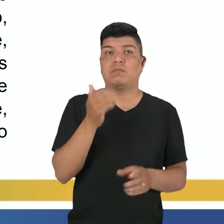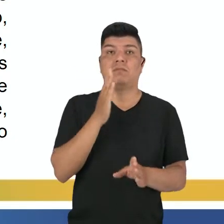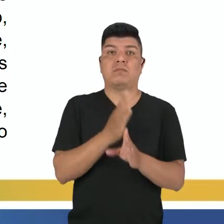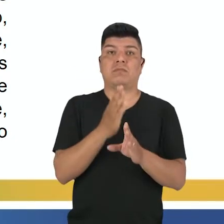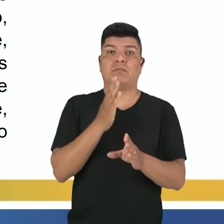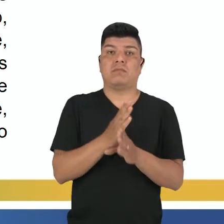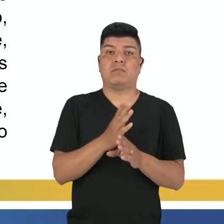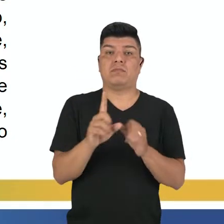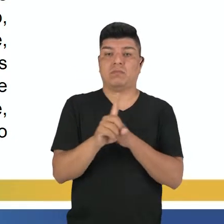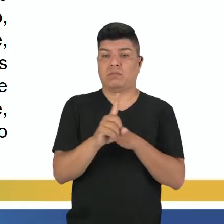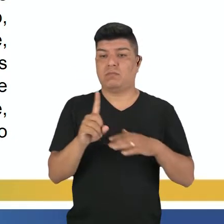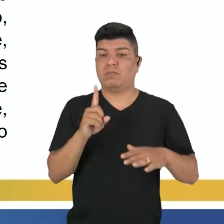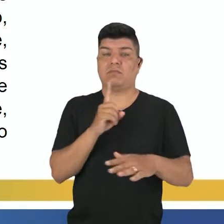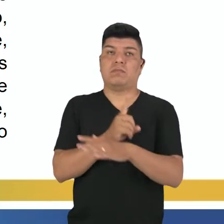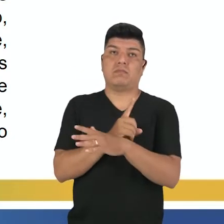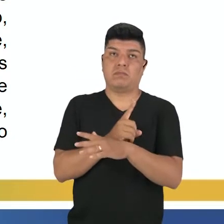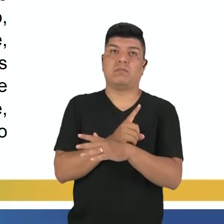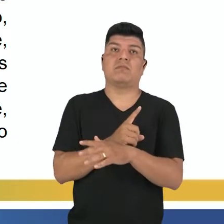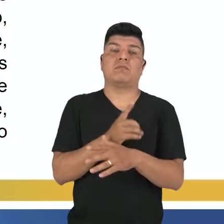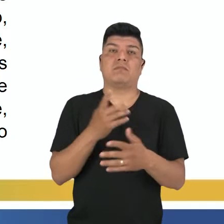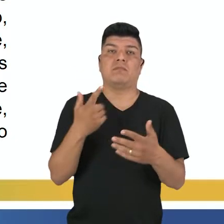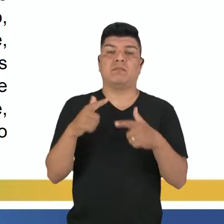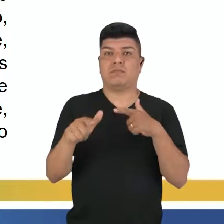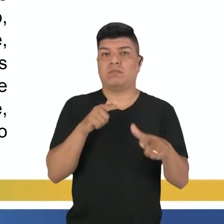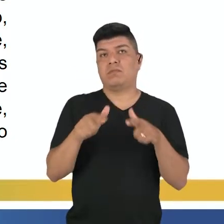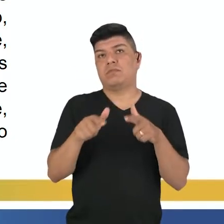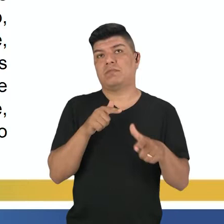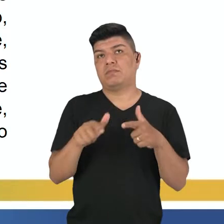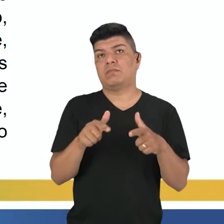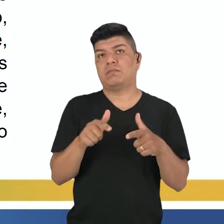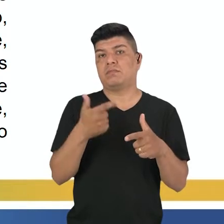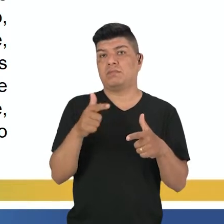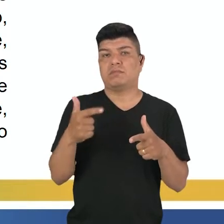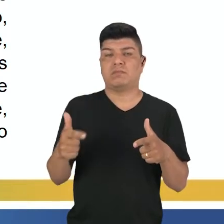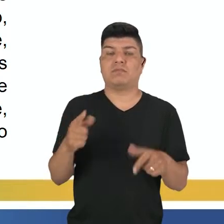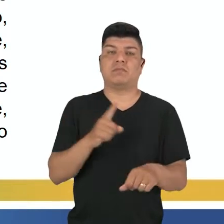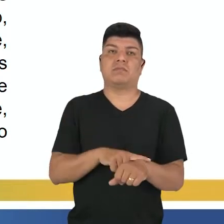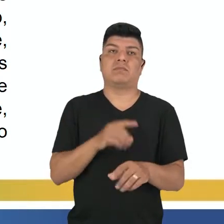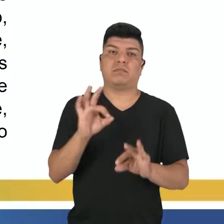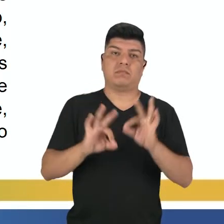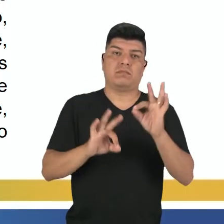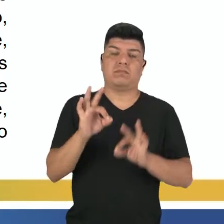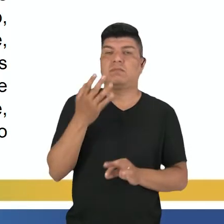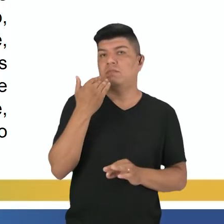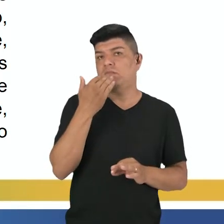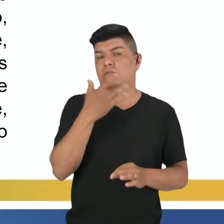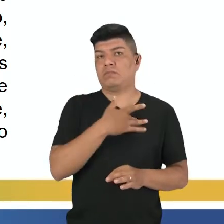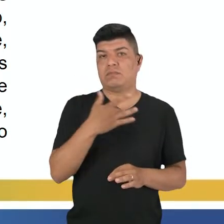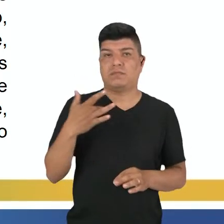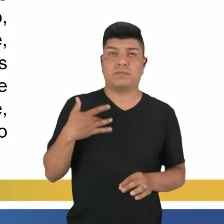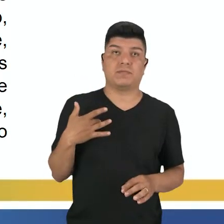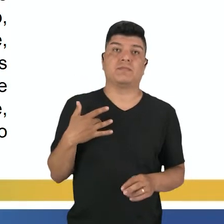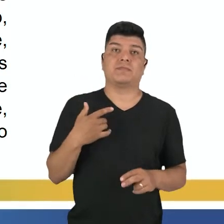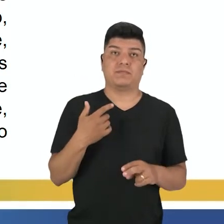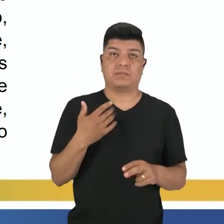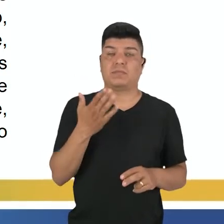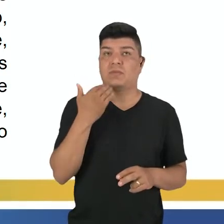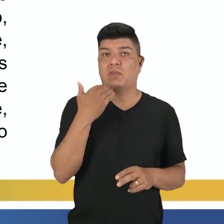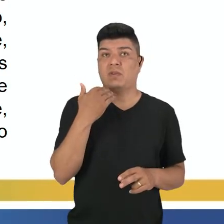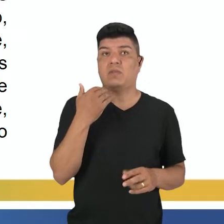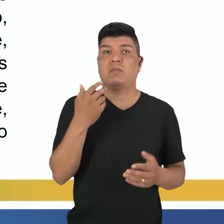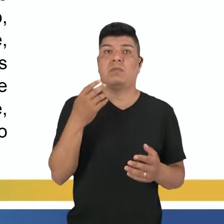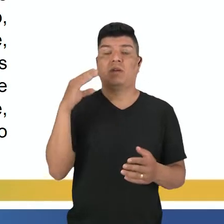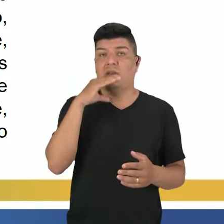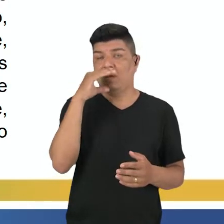seu âmbito social, o seu âmbito de trabalho, né, ela não ter tempo de preparar aquela alimentação saudável, comer de